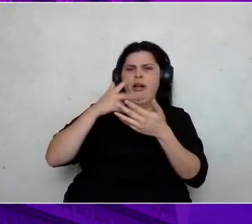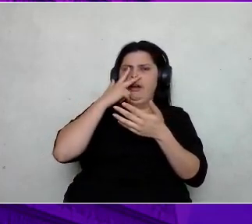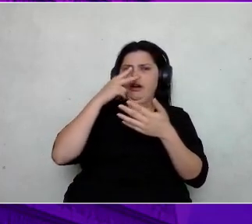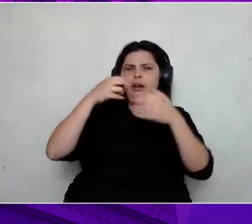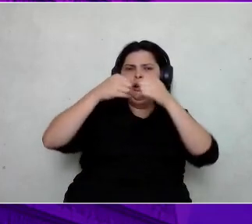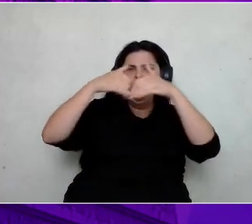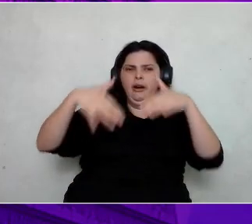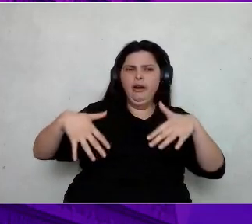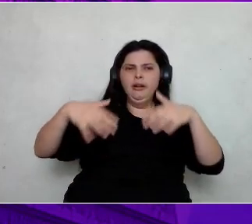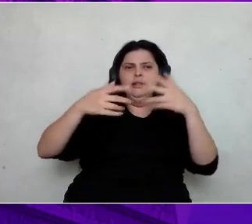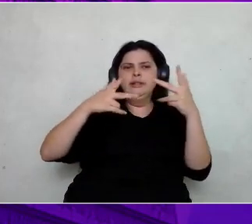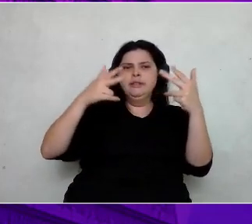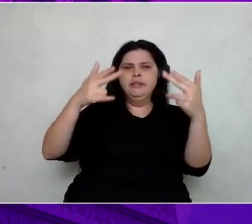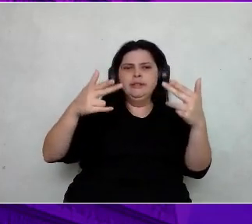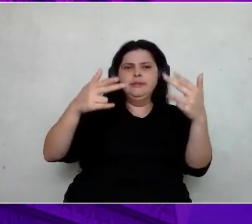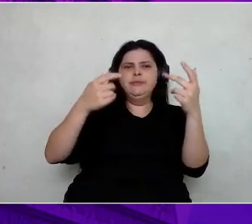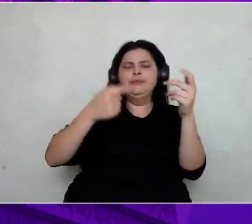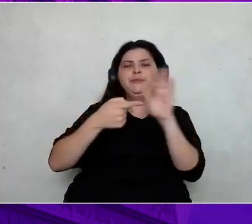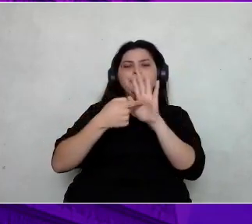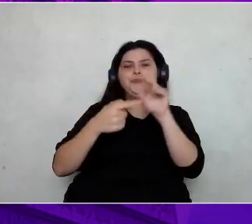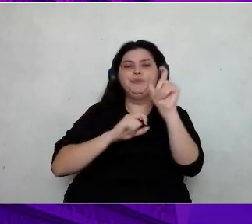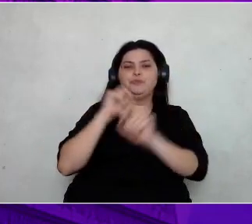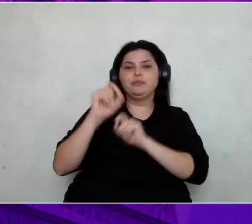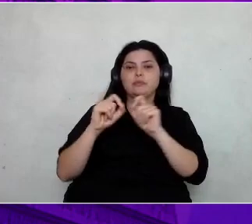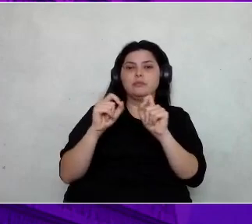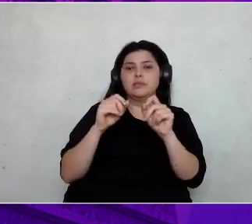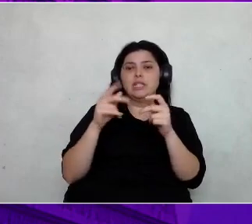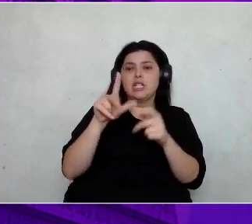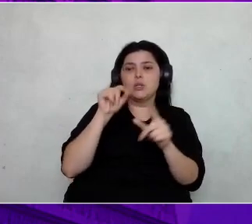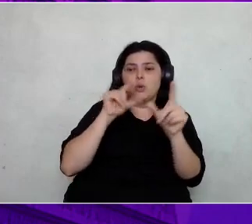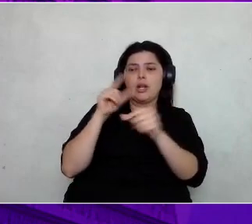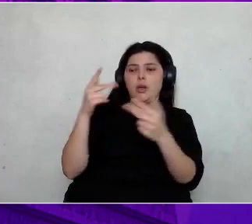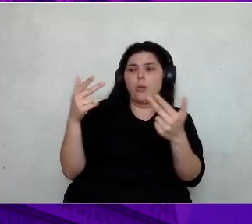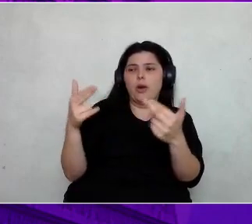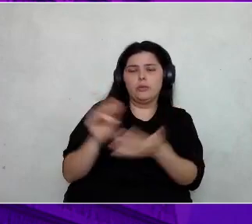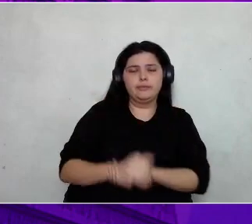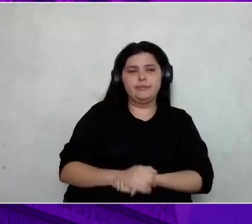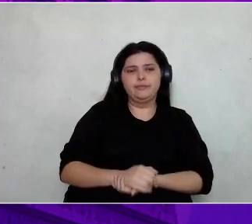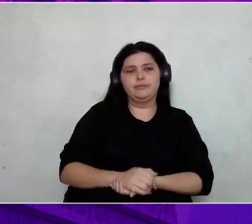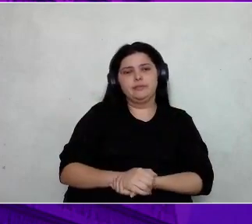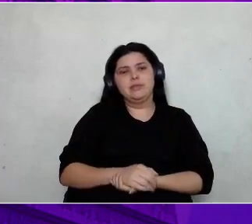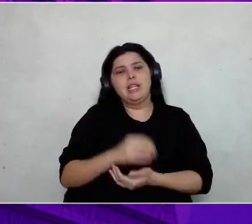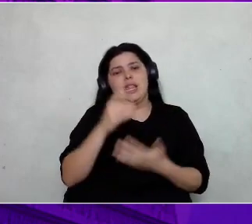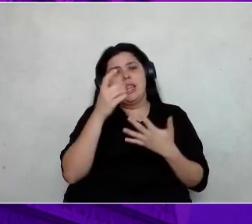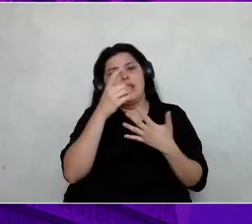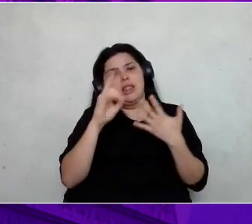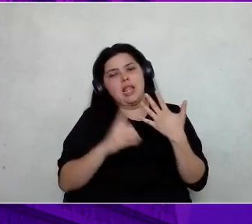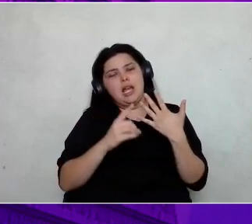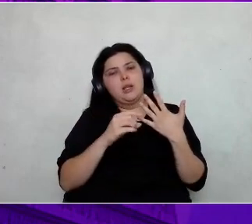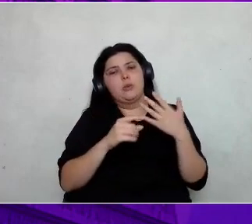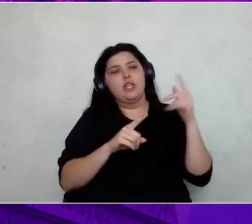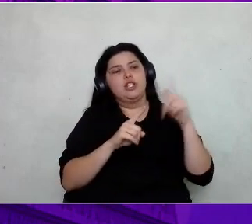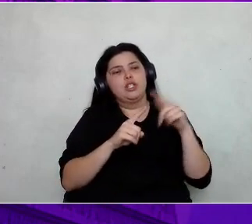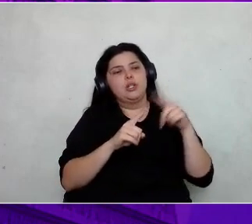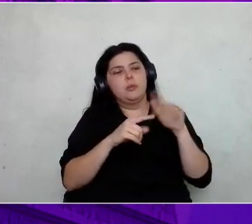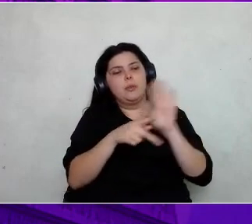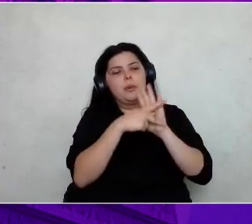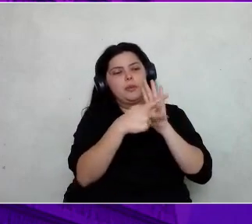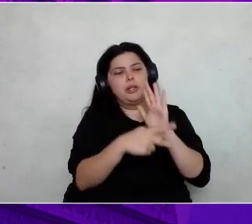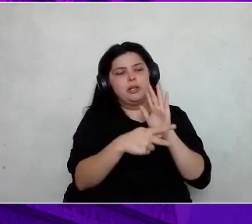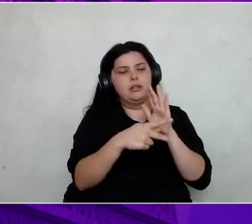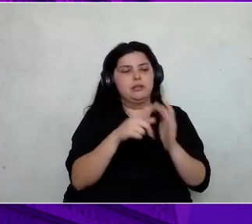fluxograma, que vai levar vocês para as mesmas escolhas, tá? Vai ser, se o dado de vocês é desse tipo e vocês têm